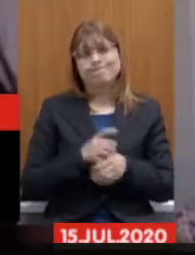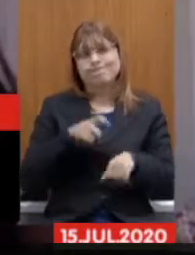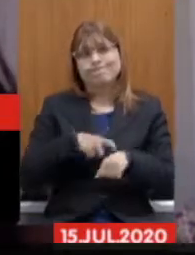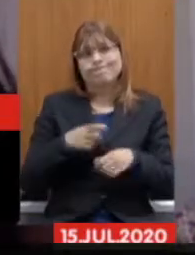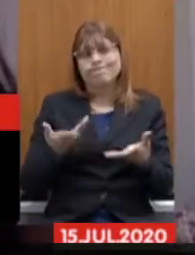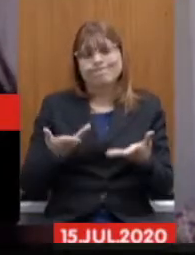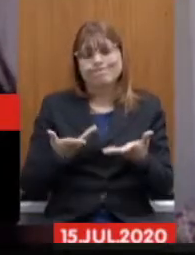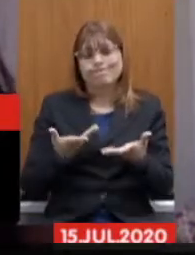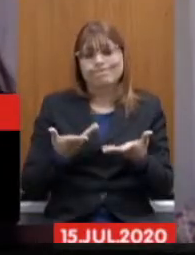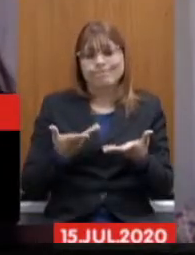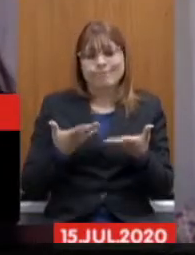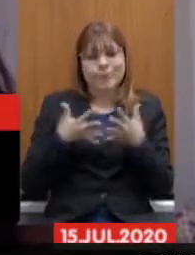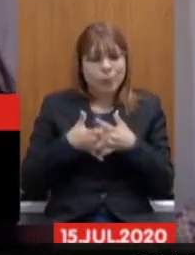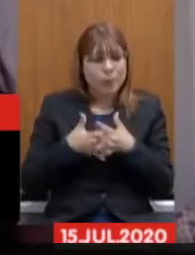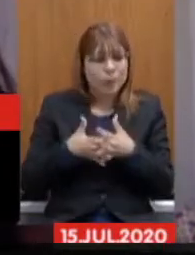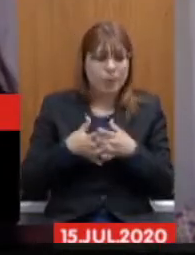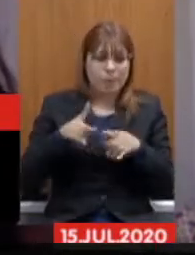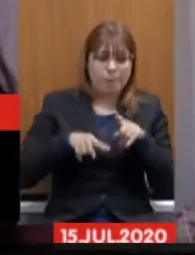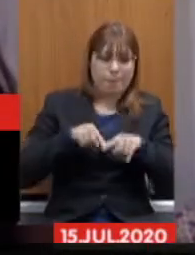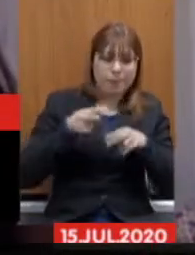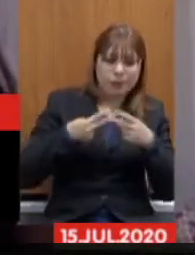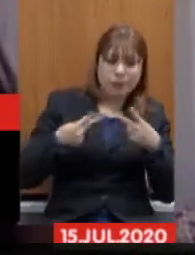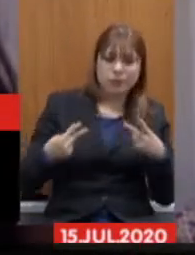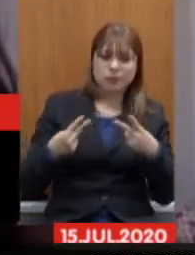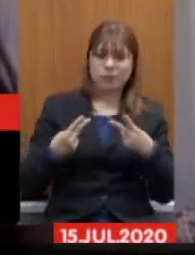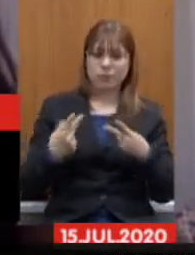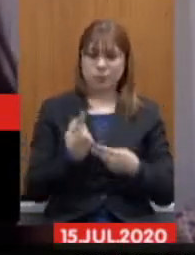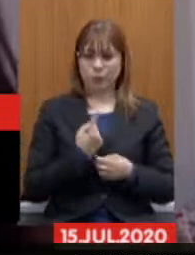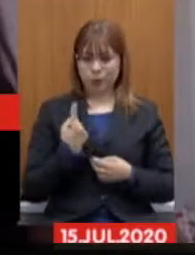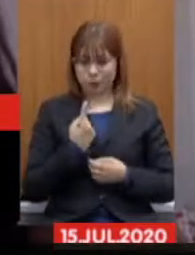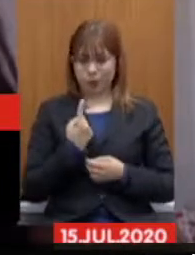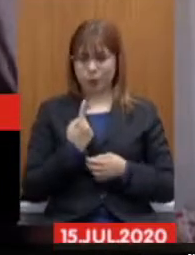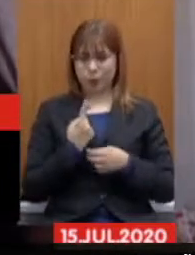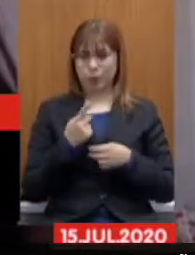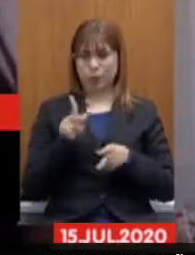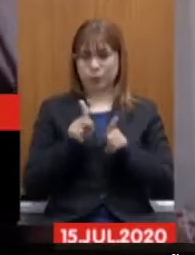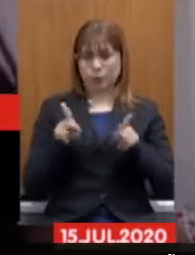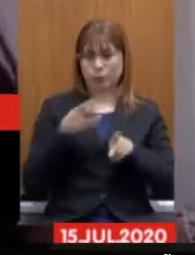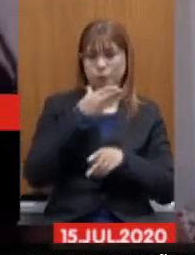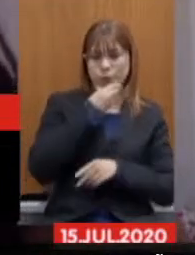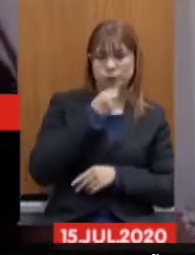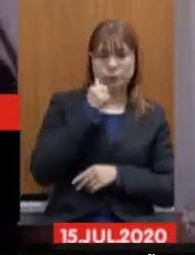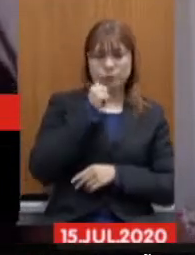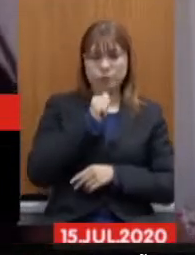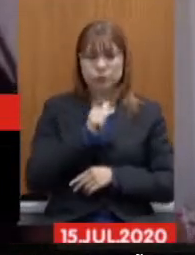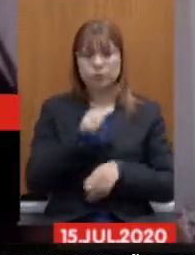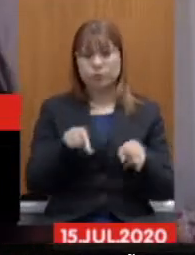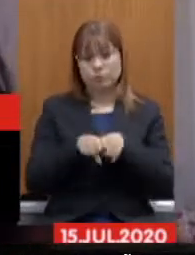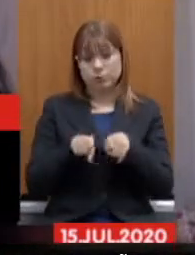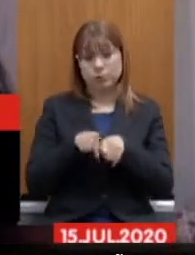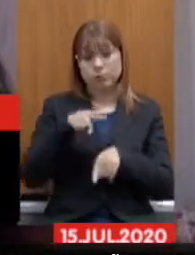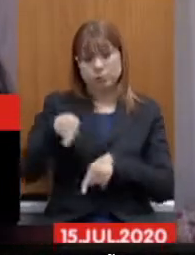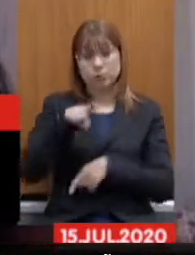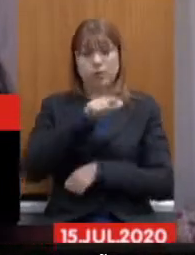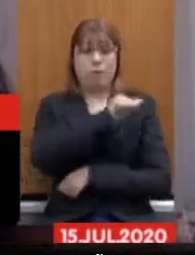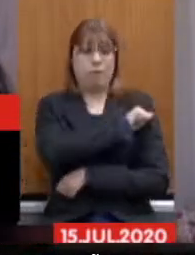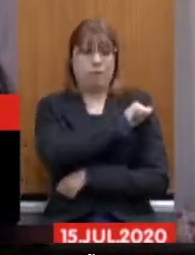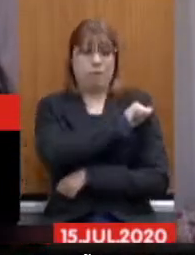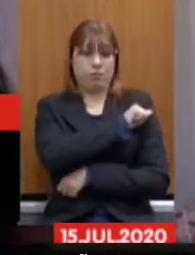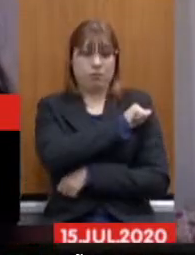condições né materiais tanto nossos de professores e professoras como também dos nossos estudantes